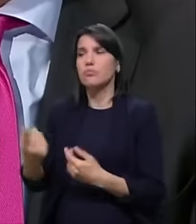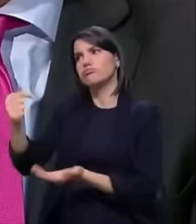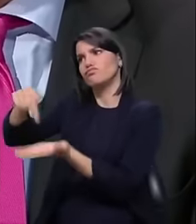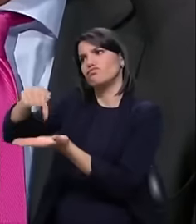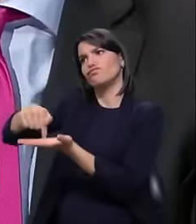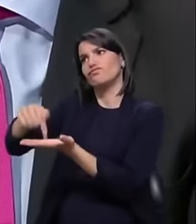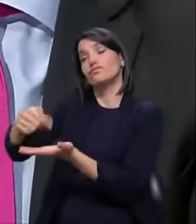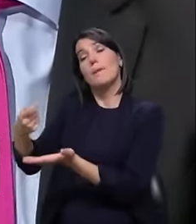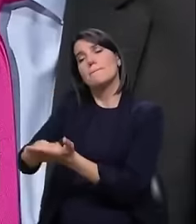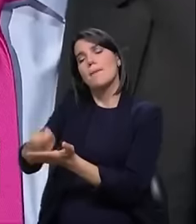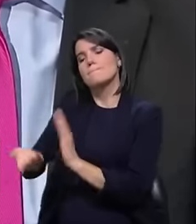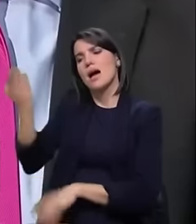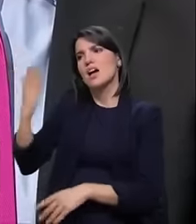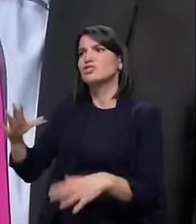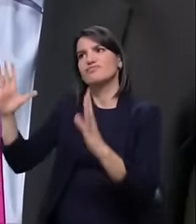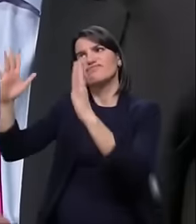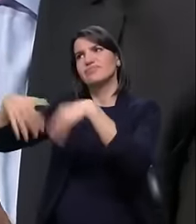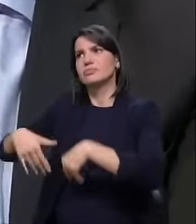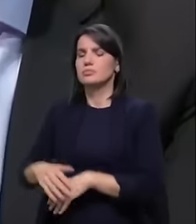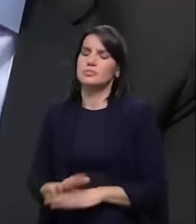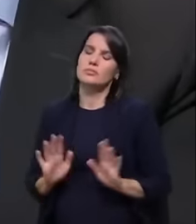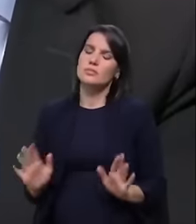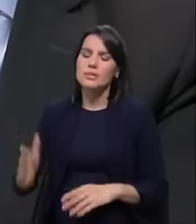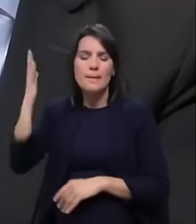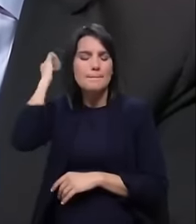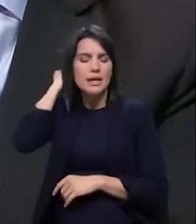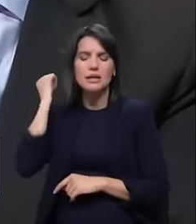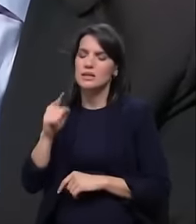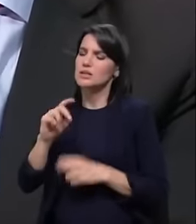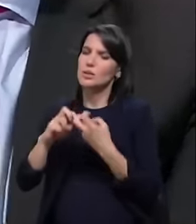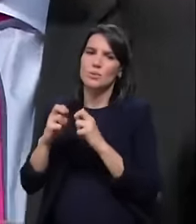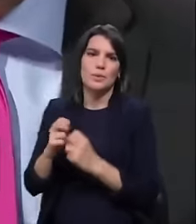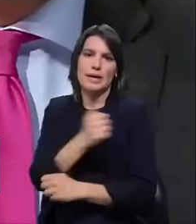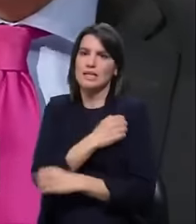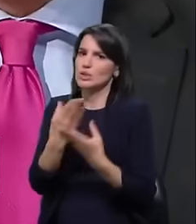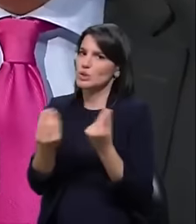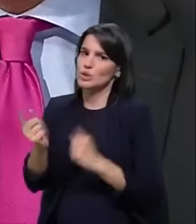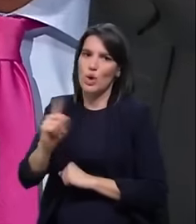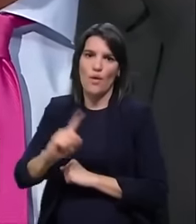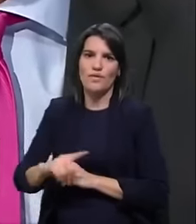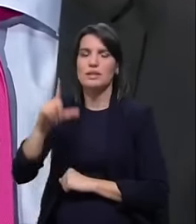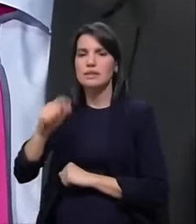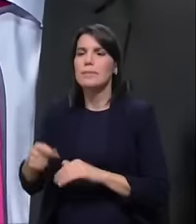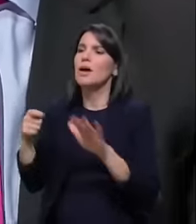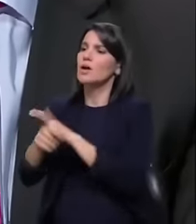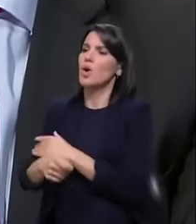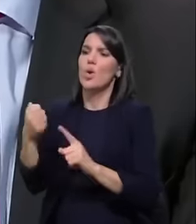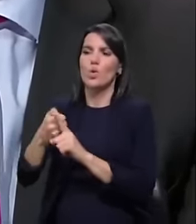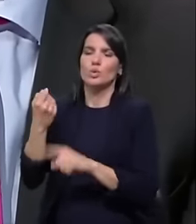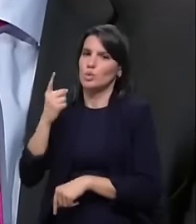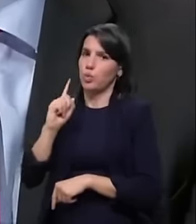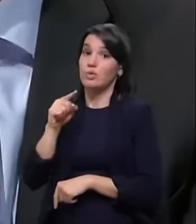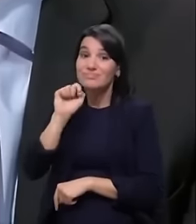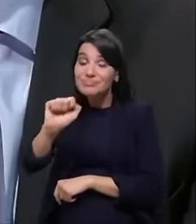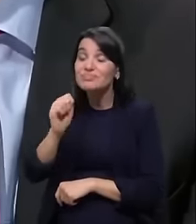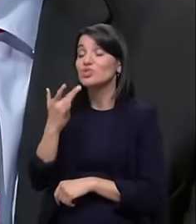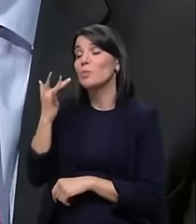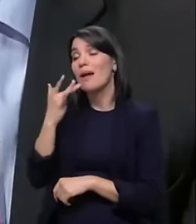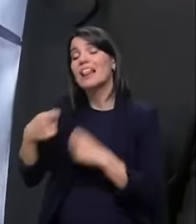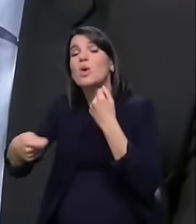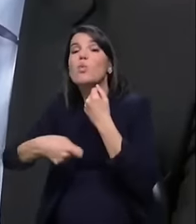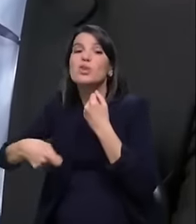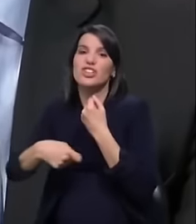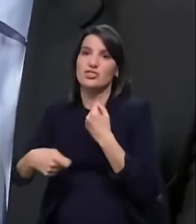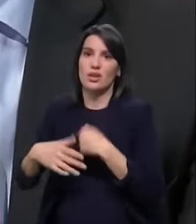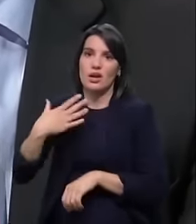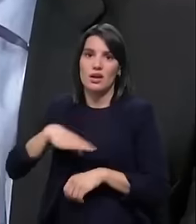mais e destruí-los. Mariana Mortágua, isso não é nem resolver o problema da habitação, nem lutar contra a corrupção. Isso é só um disparate comunista que